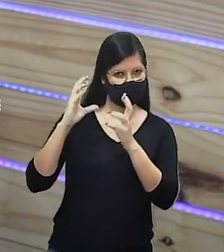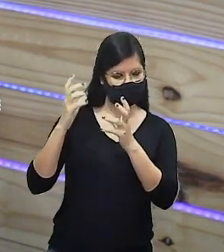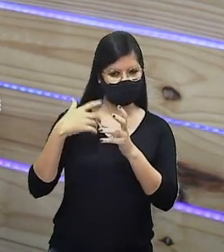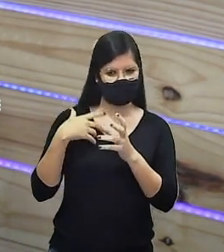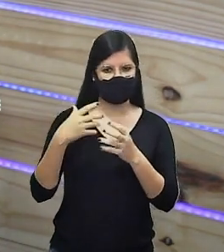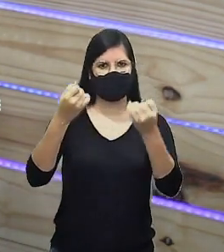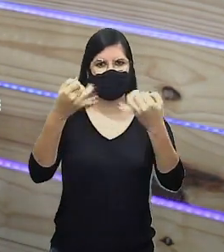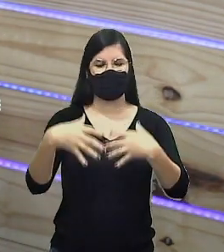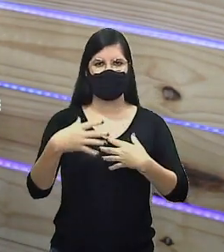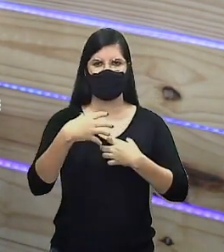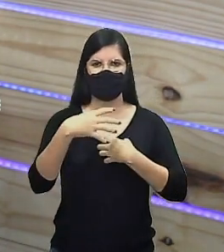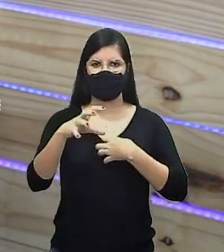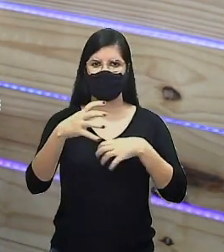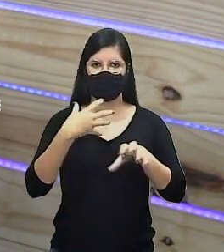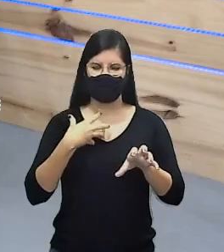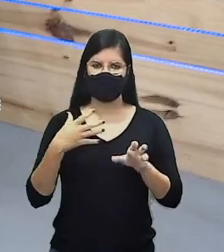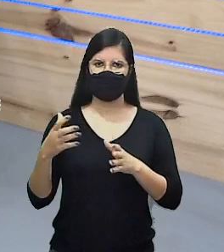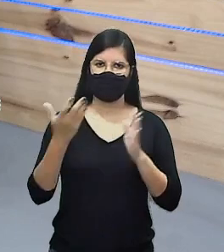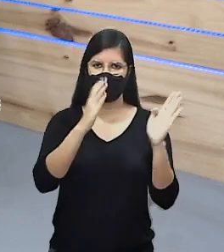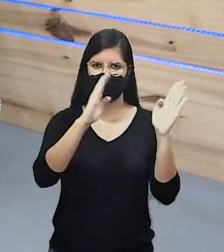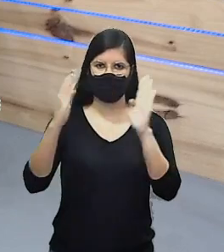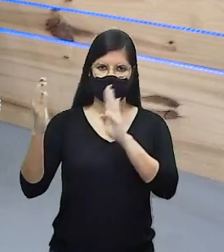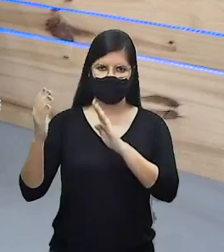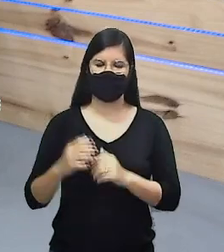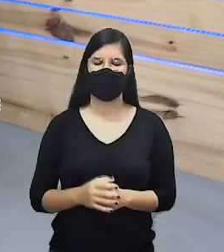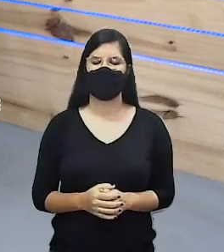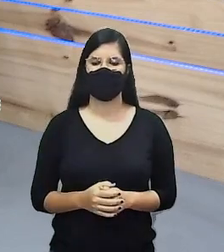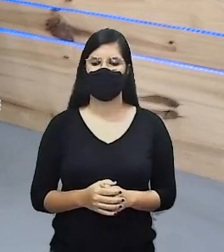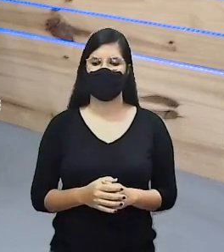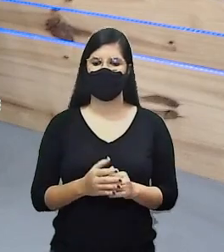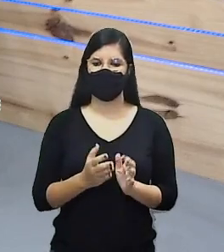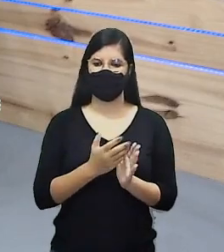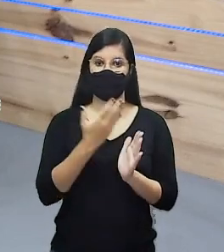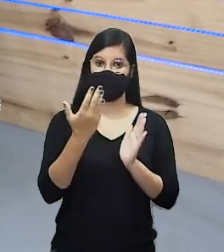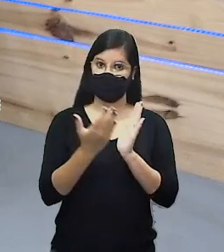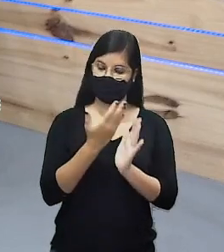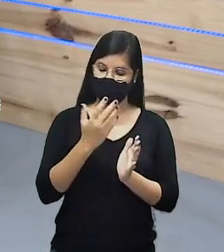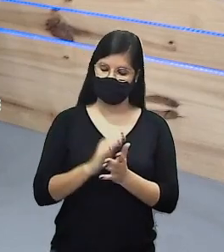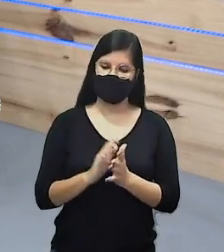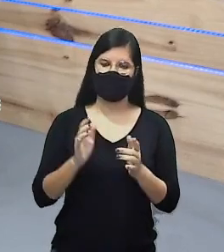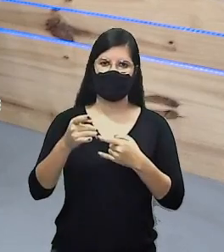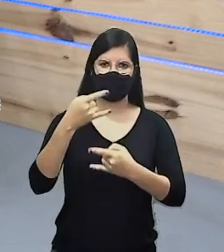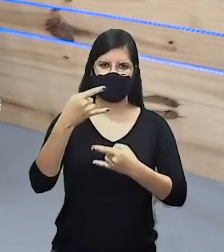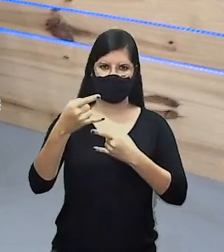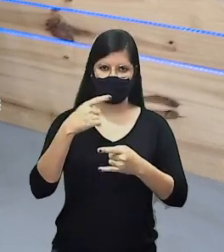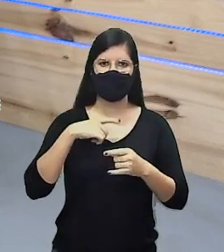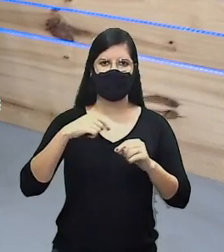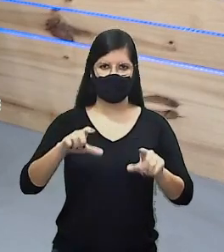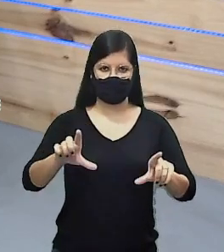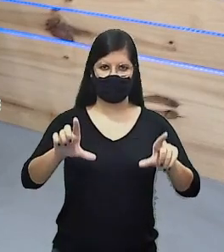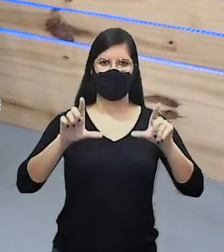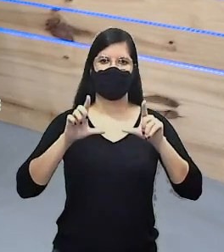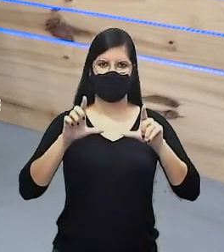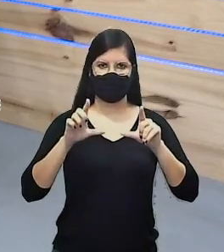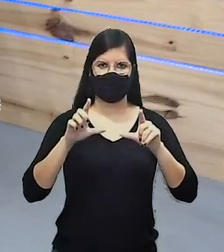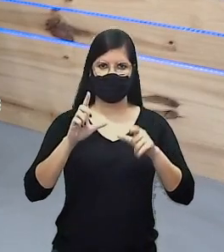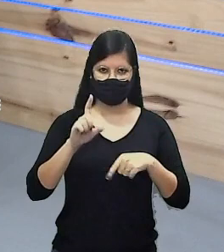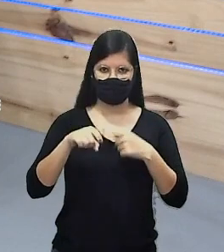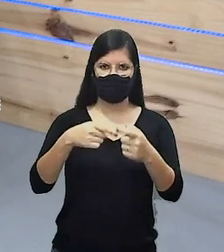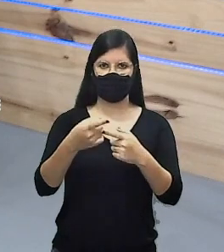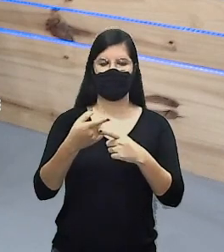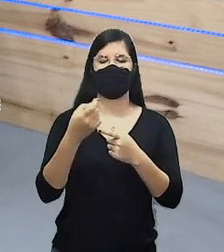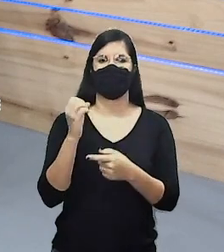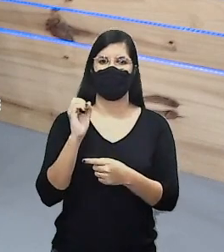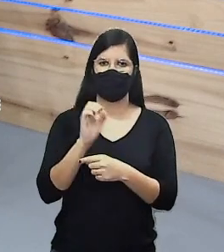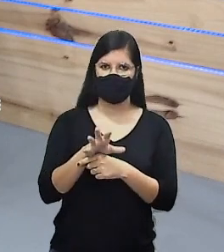a empatia na biblioteca. E lembrando que essa live ela conta com a certificação, tá? Daqui a pouquinho vai aparecer